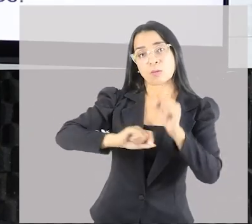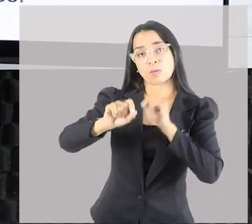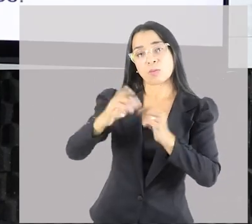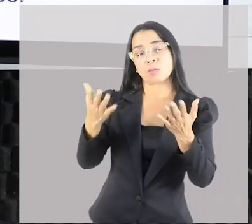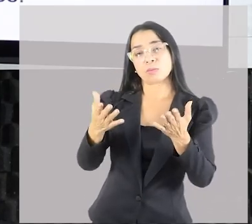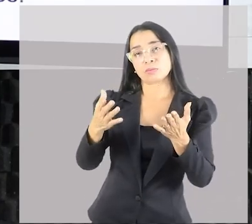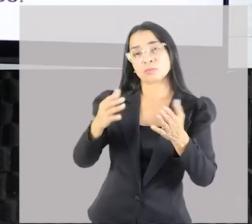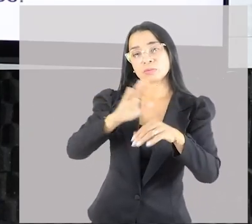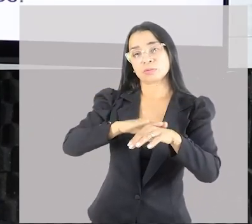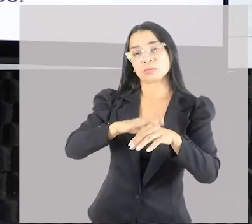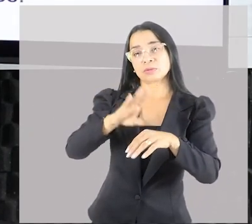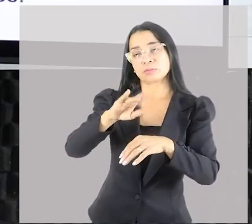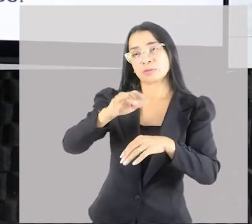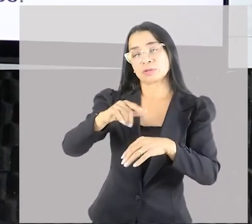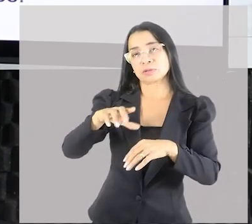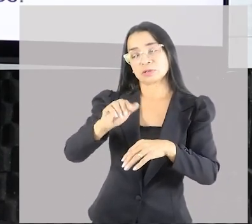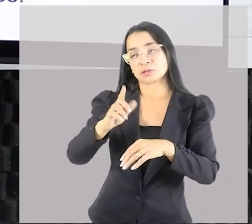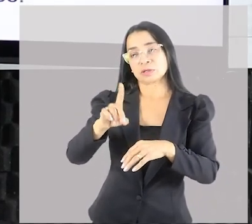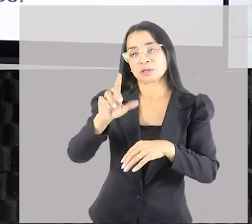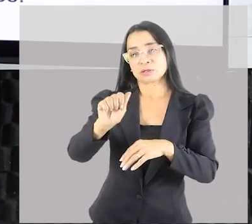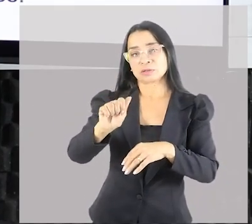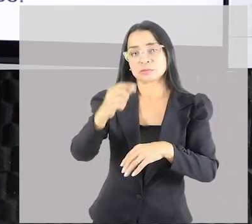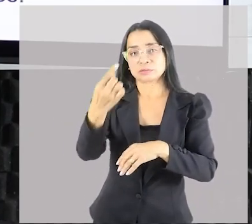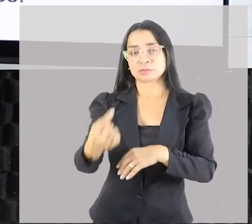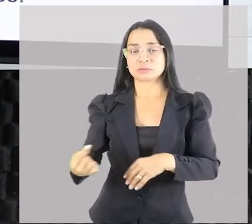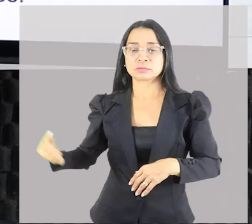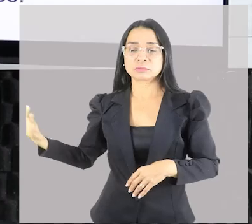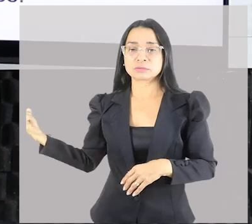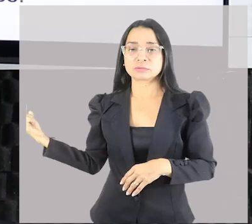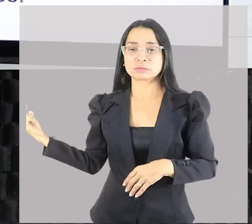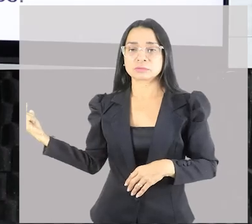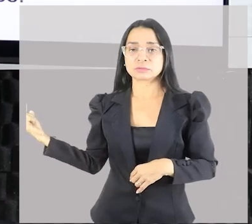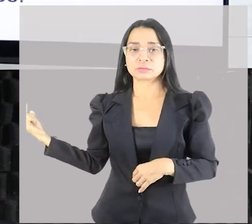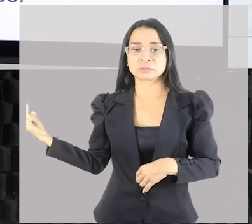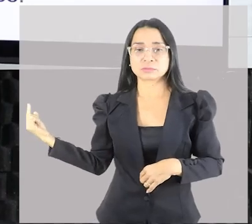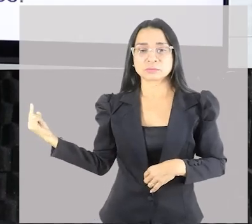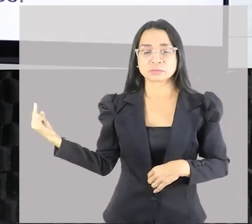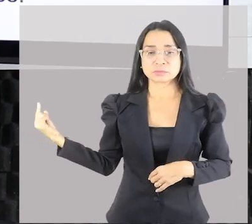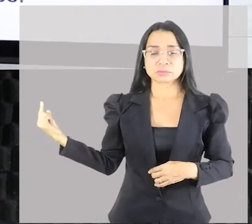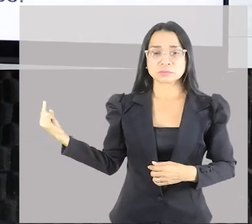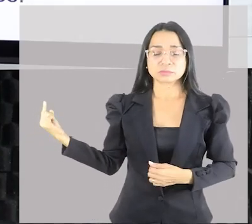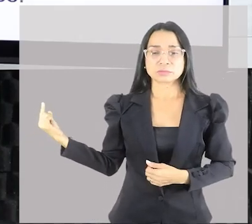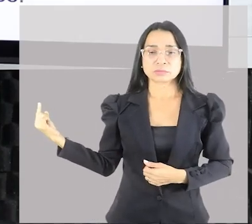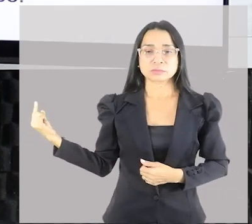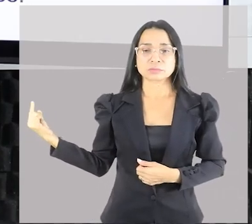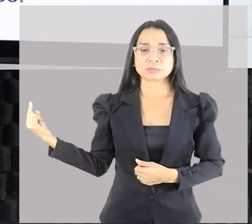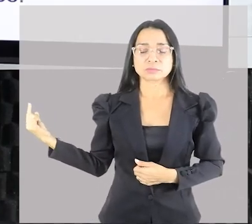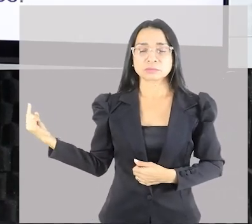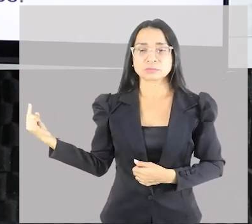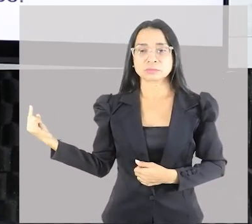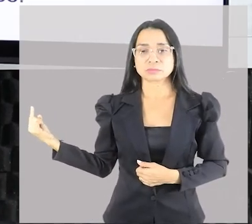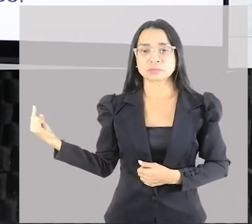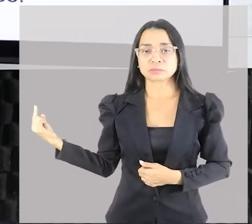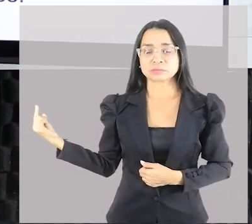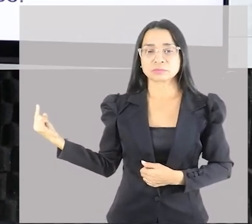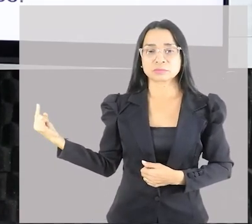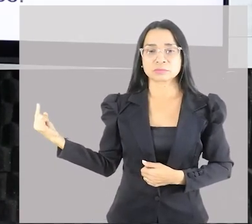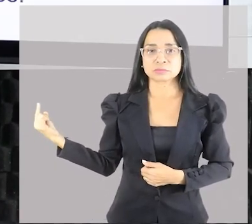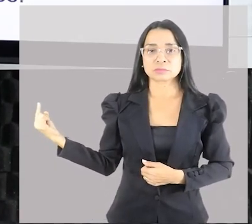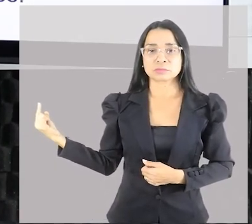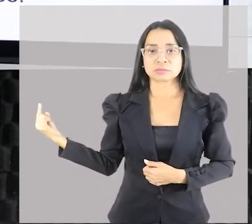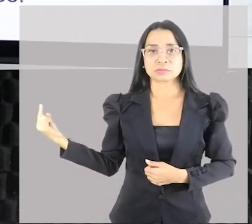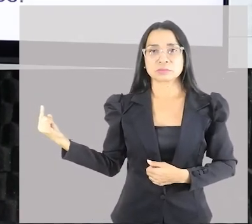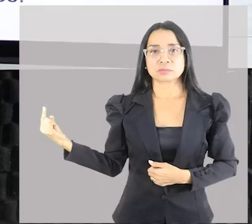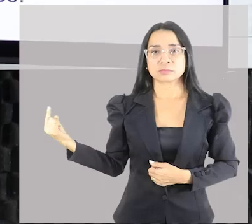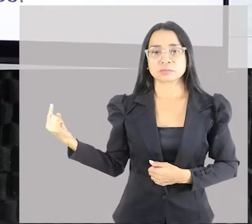de Baixada porque tem um outro com esse nome. Da região de Guimarães tem pandeirinhos, maracás, tantãs, além de zabumbas, que é